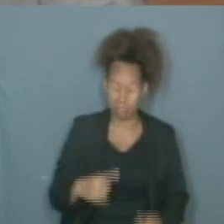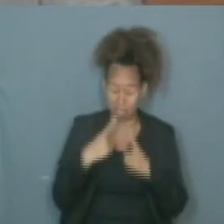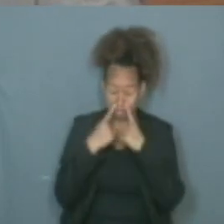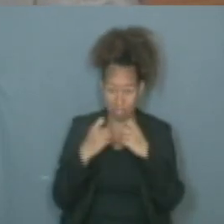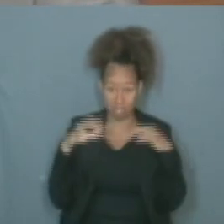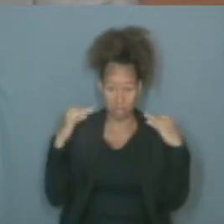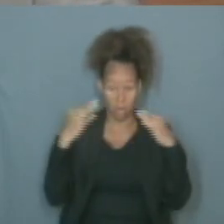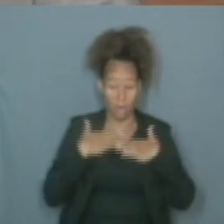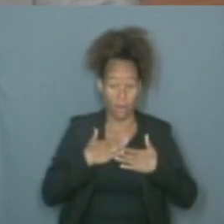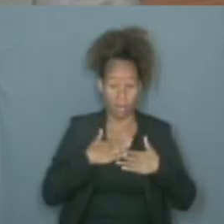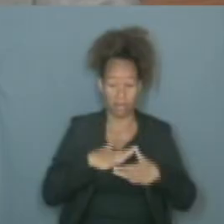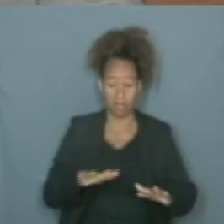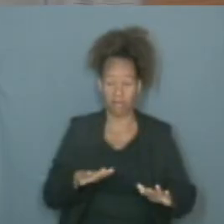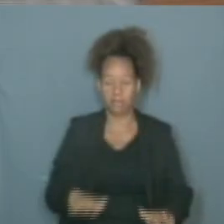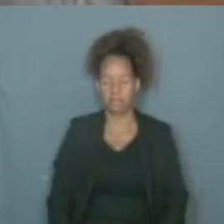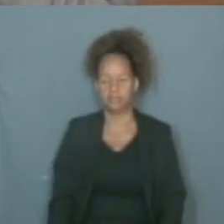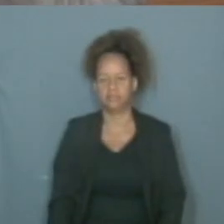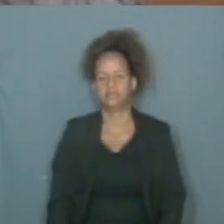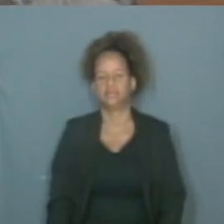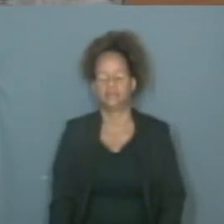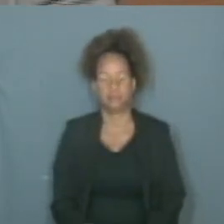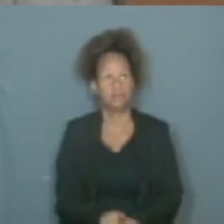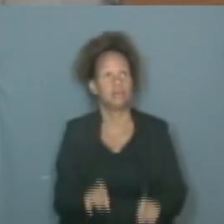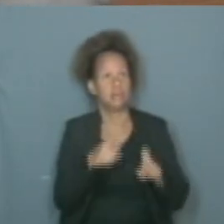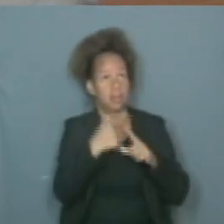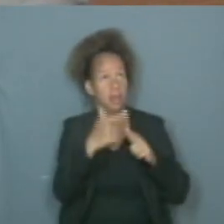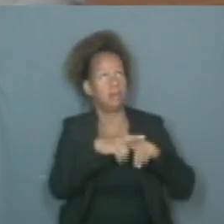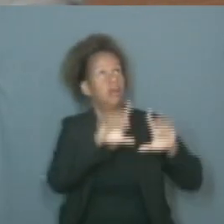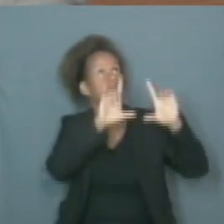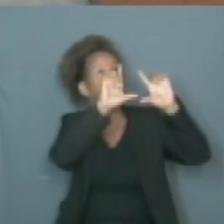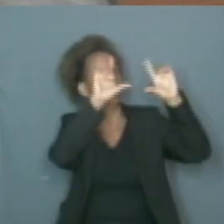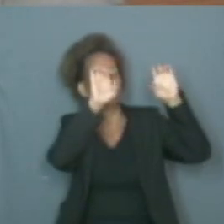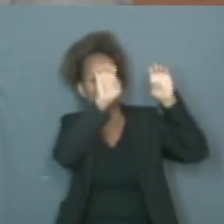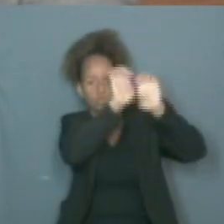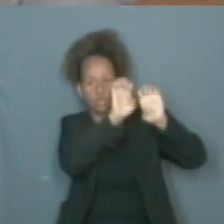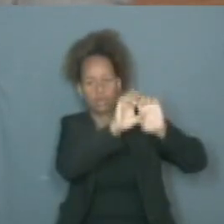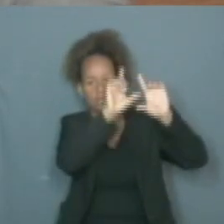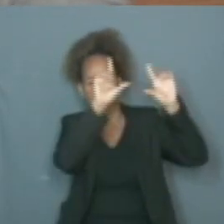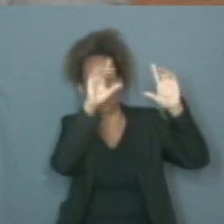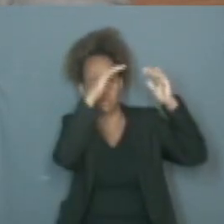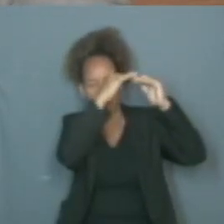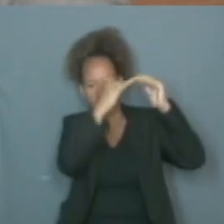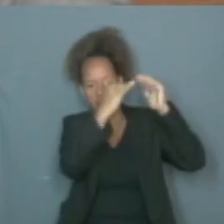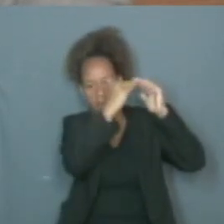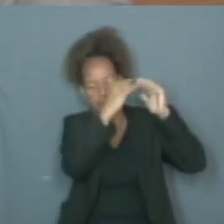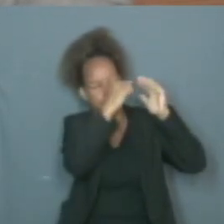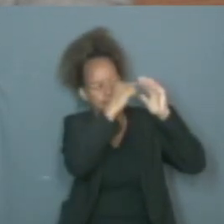cheiro, e tem falhas no teto. E aí é o seguinte,